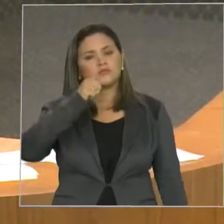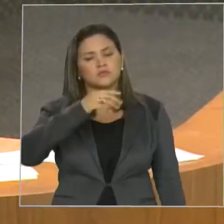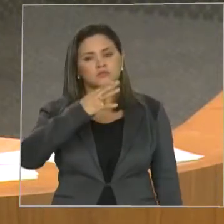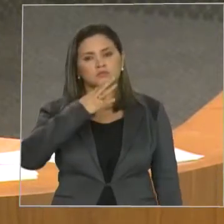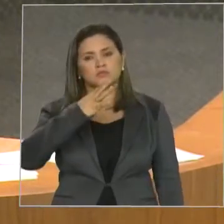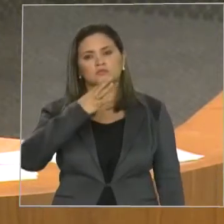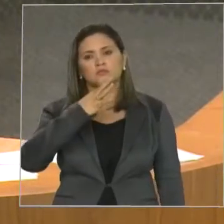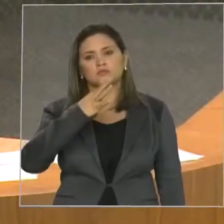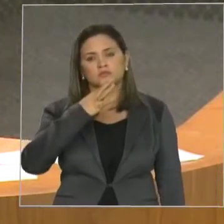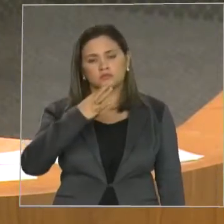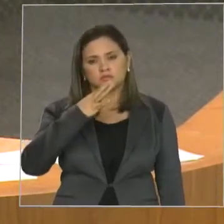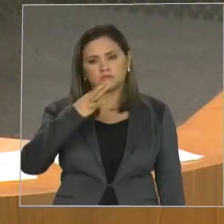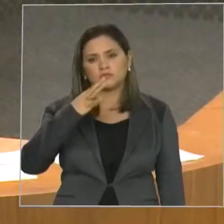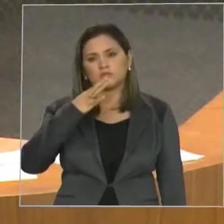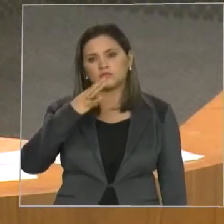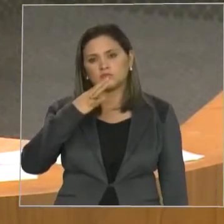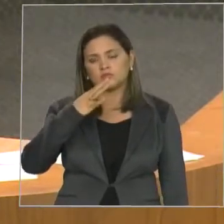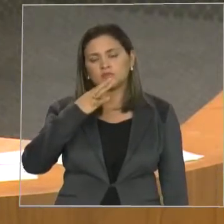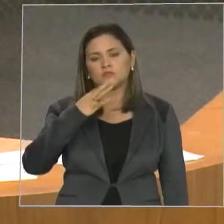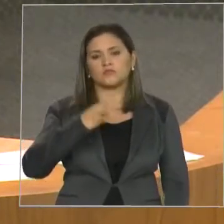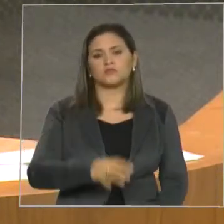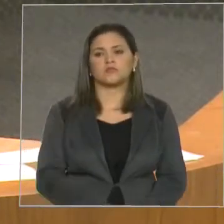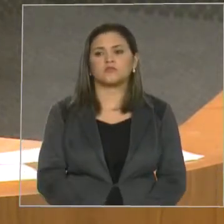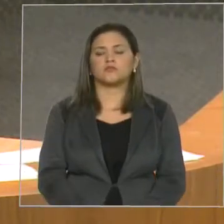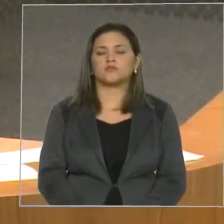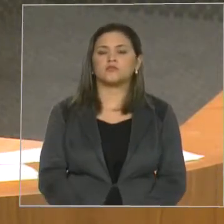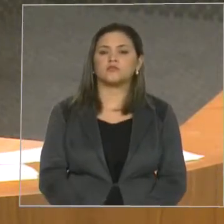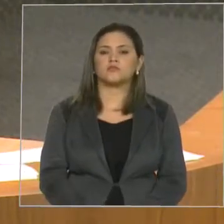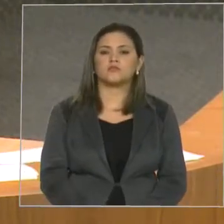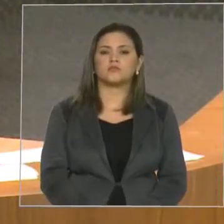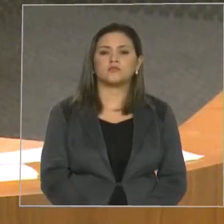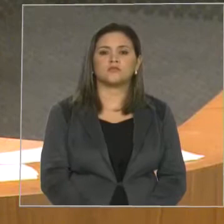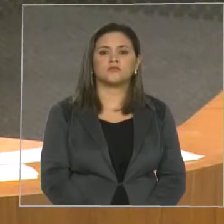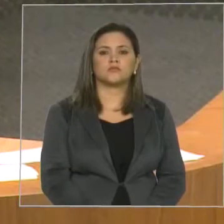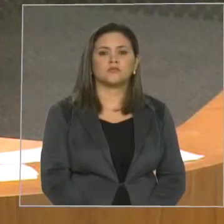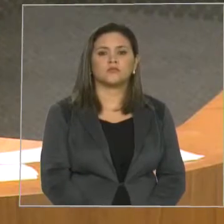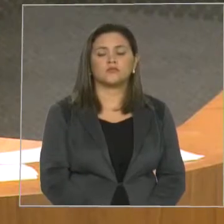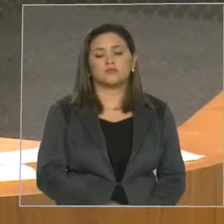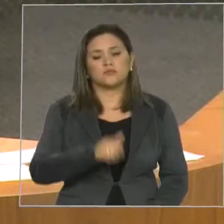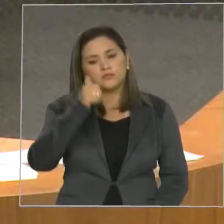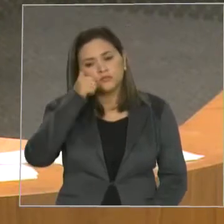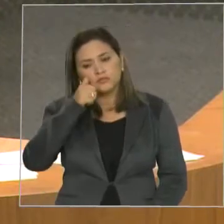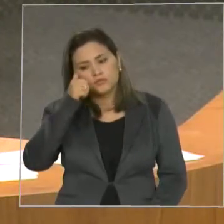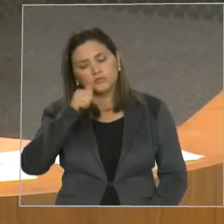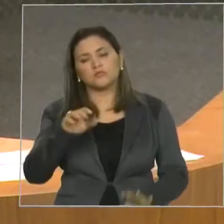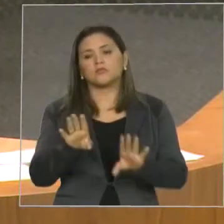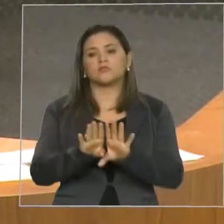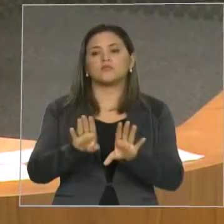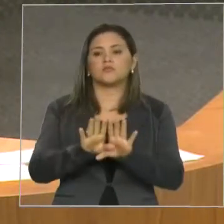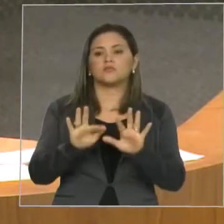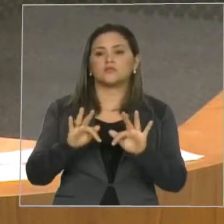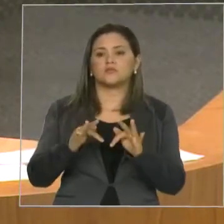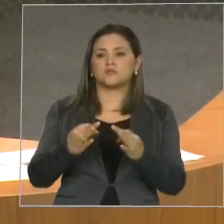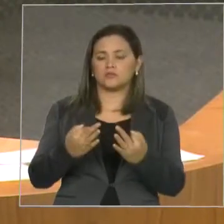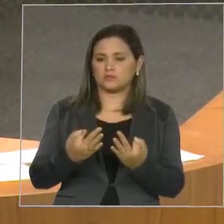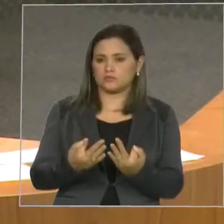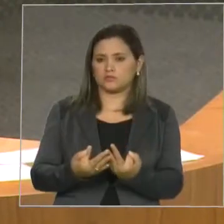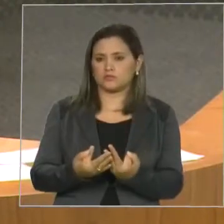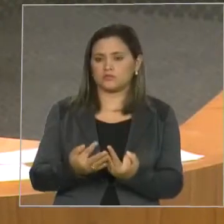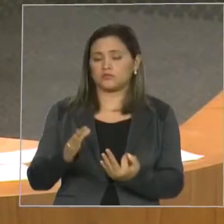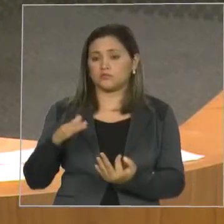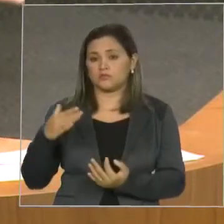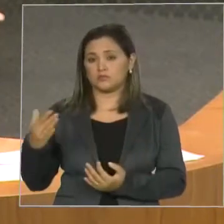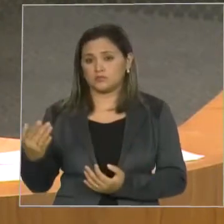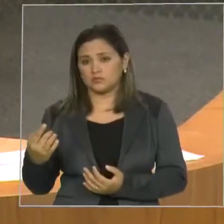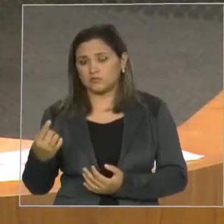todo mundo que sofre qualquer tipo de violência, das famílias, porque não é só da mulher, a família toda sofre, quando sofre,